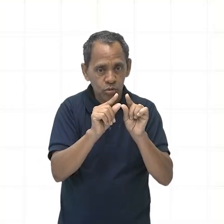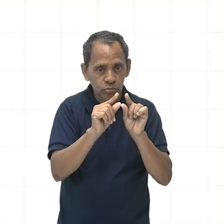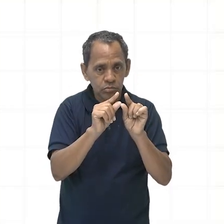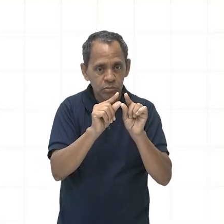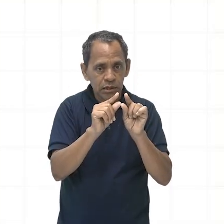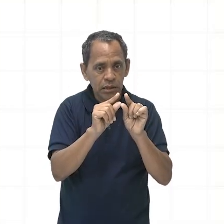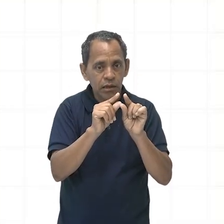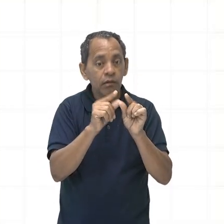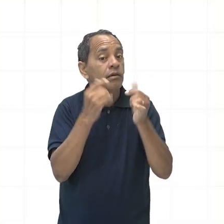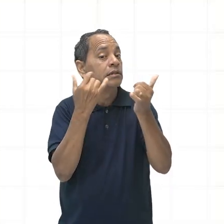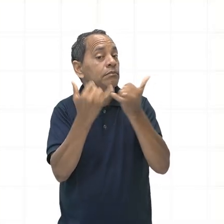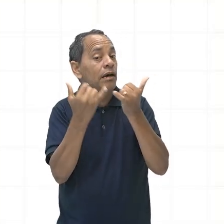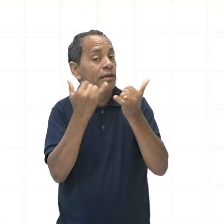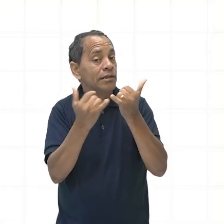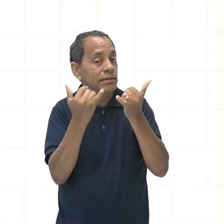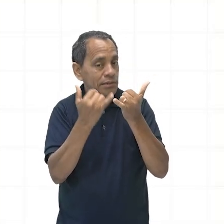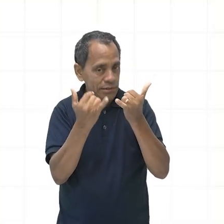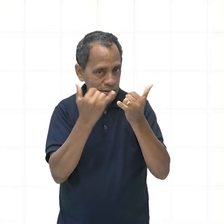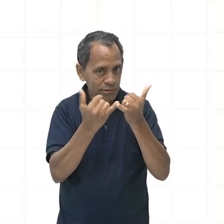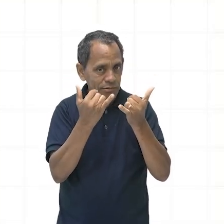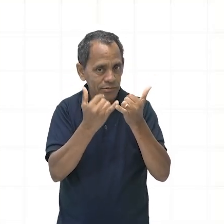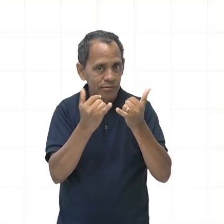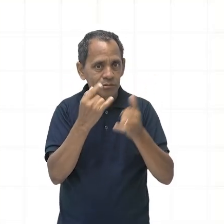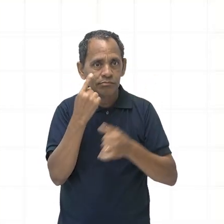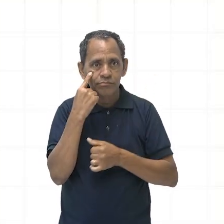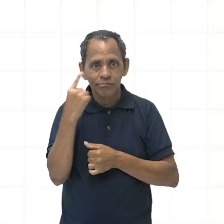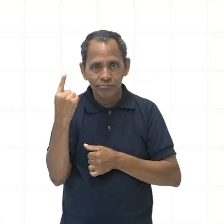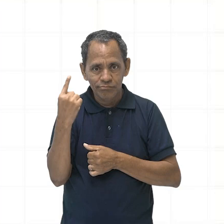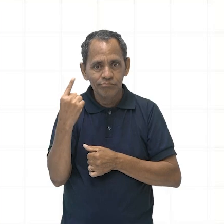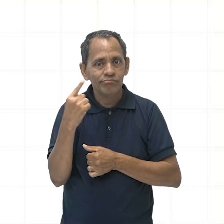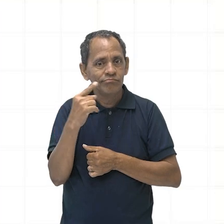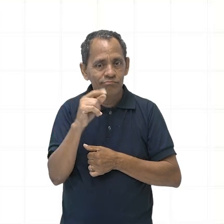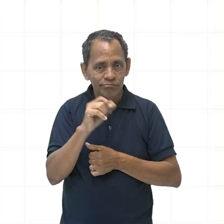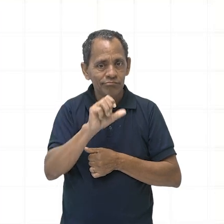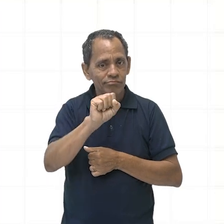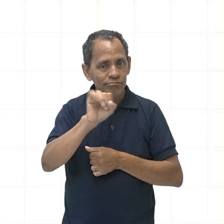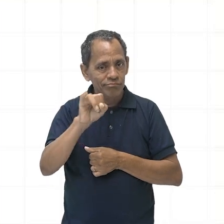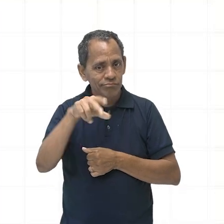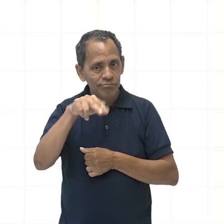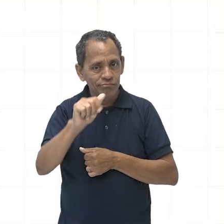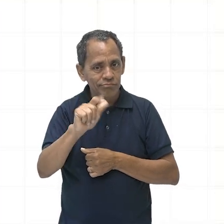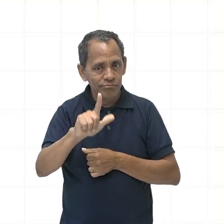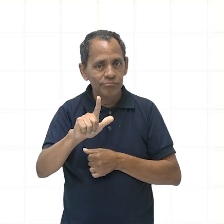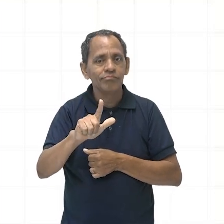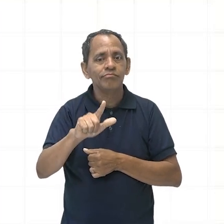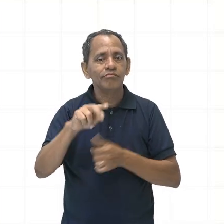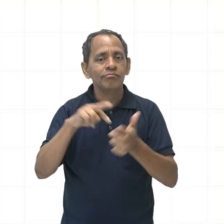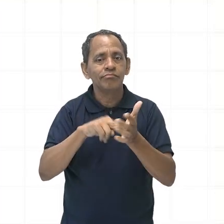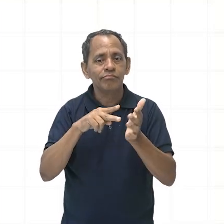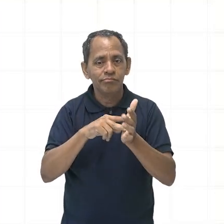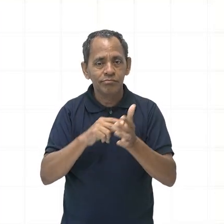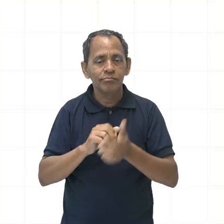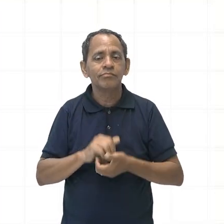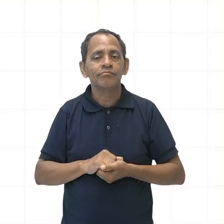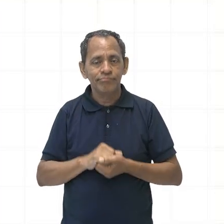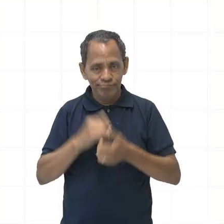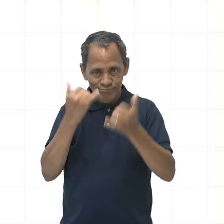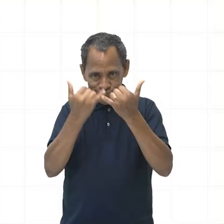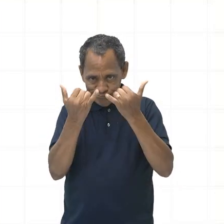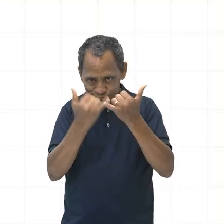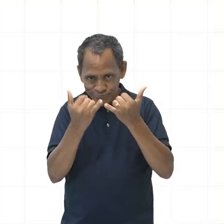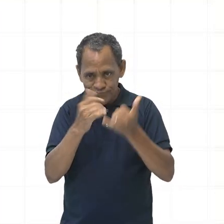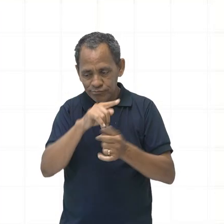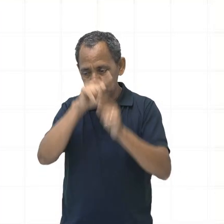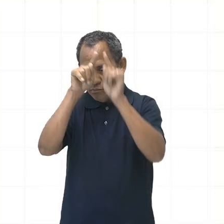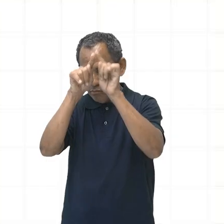ser semelhante, olha só, esse sinalzinho aqui, ó, significa semelhante. Ele vai ser semelhante ao